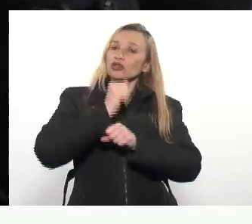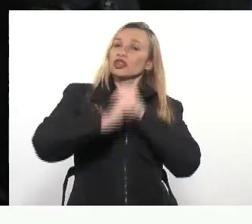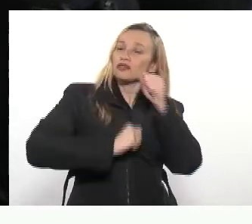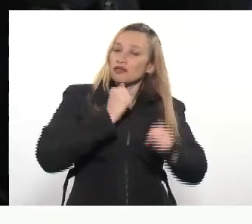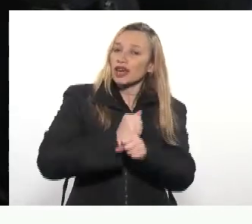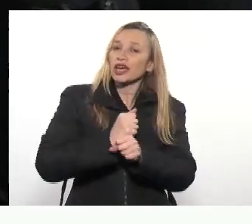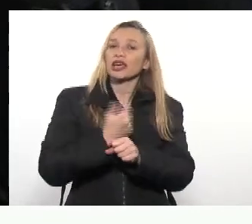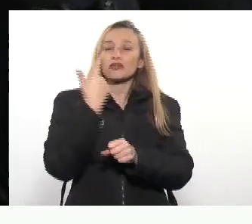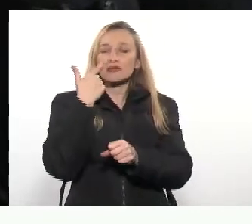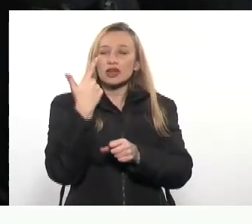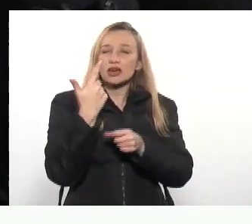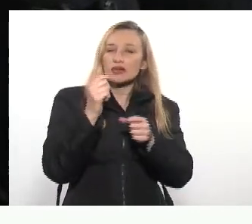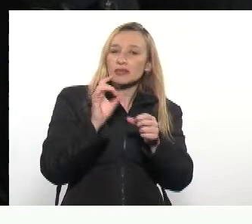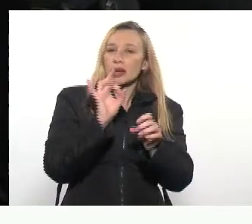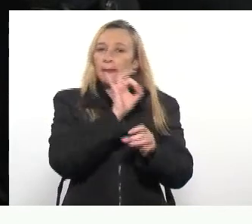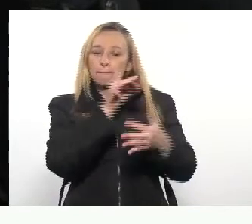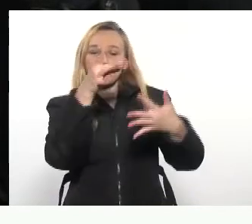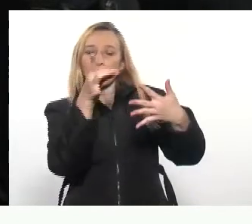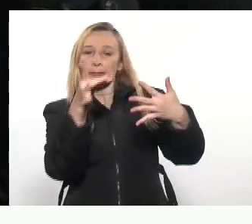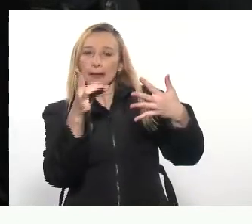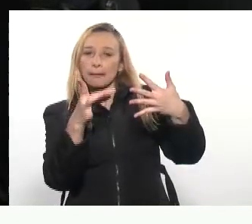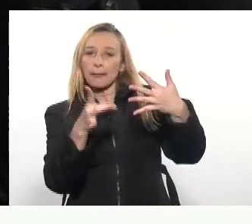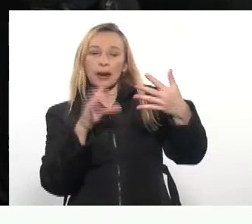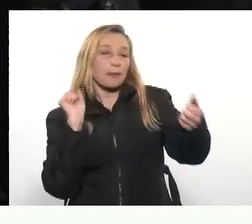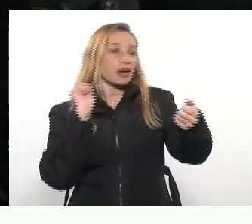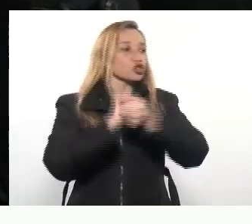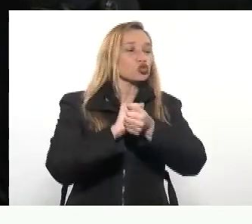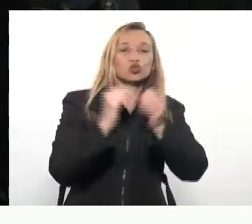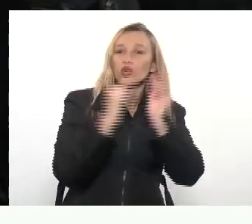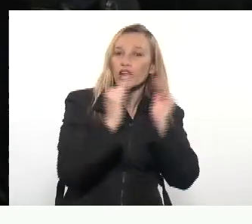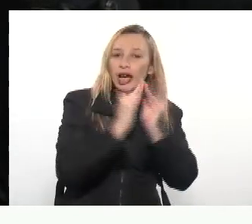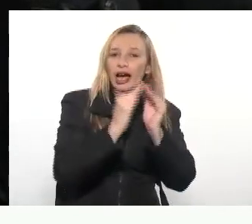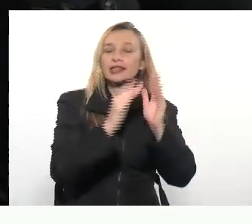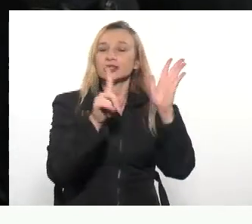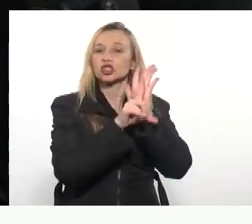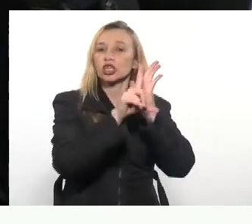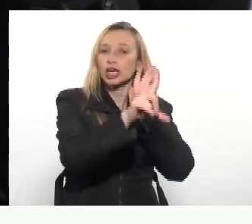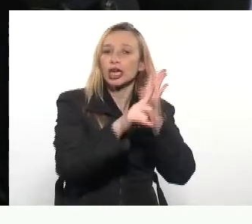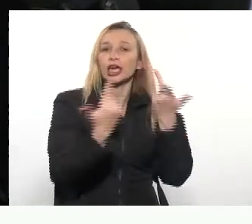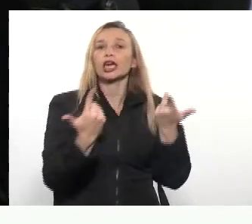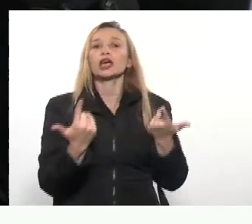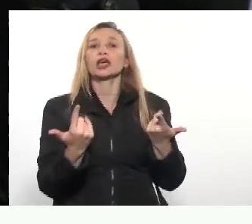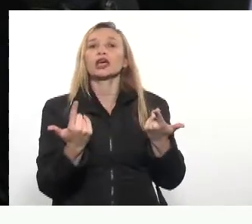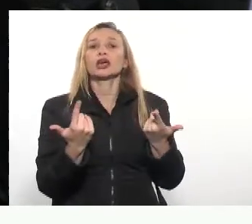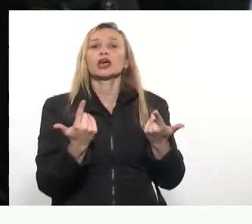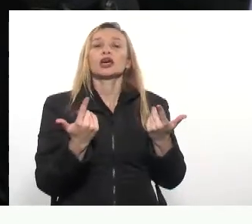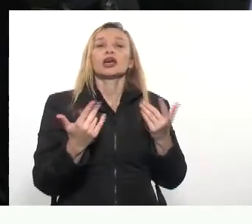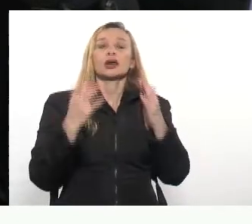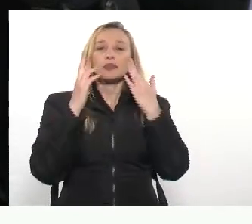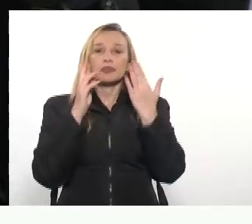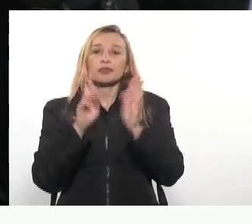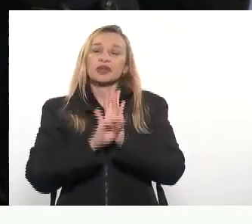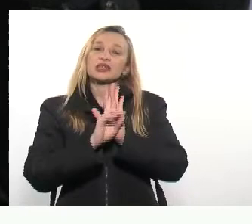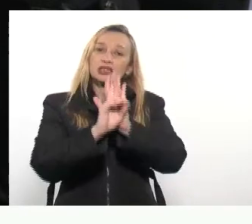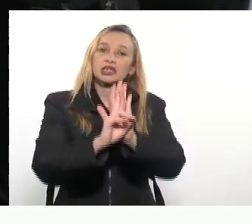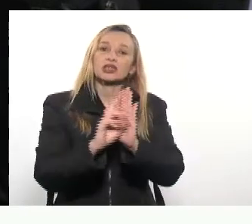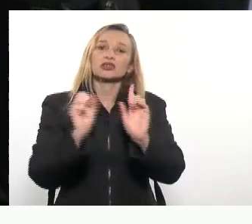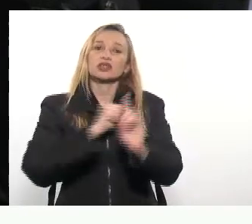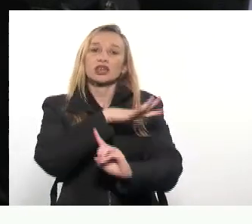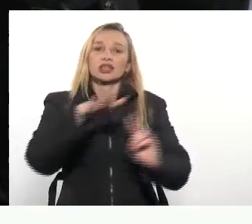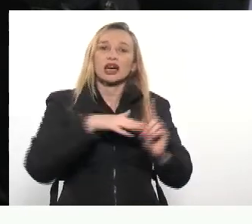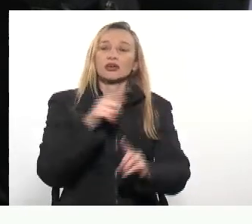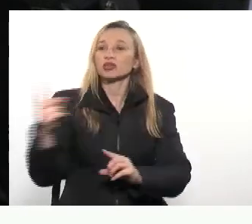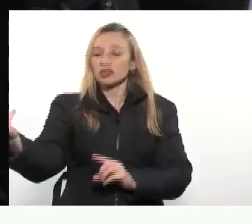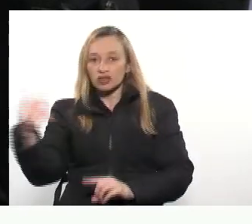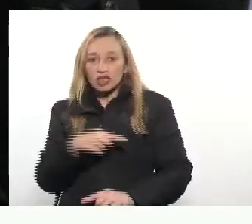debruçar em cima disso, aí junto com essa casa. Eu acho que essa casa, com representantes da sociedade, poderia trazer para aqui